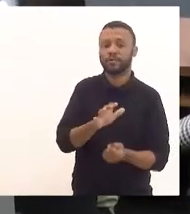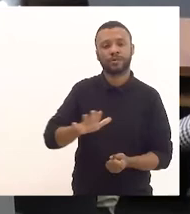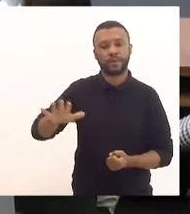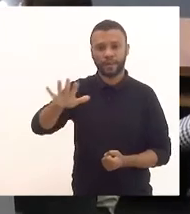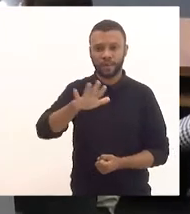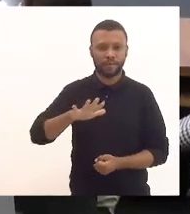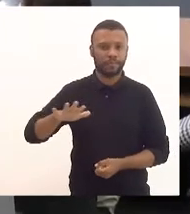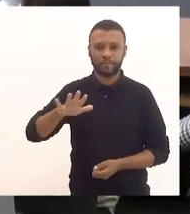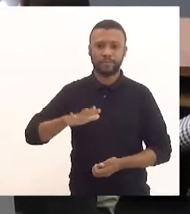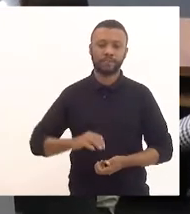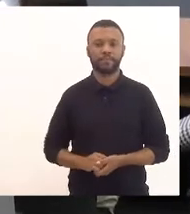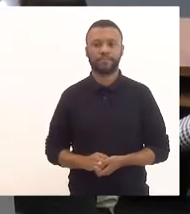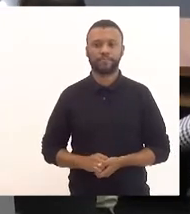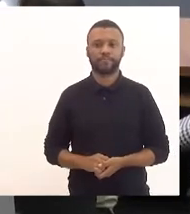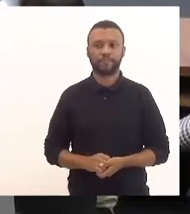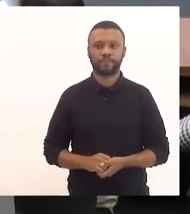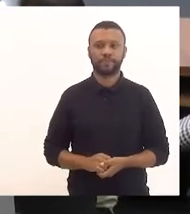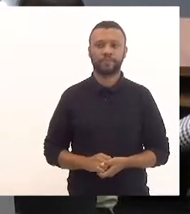G1